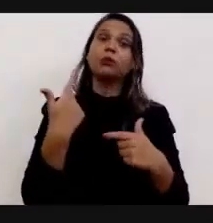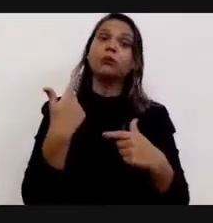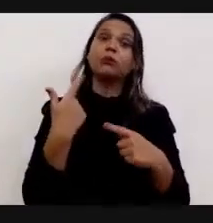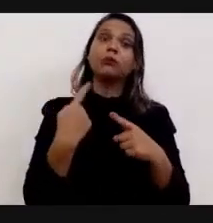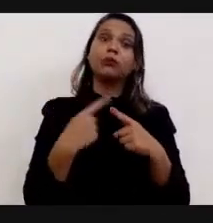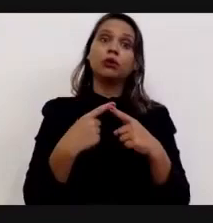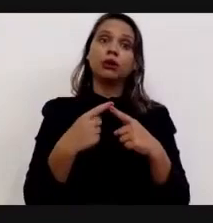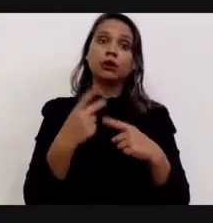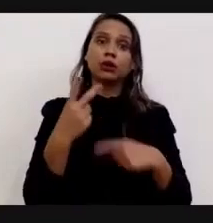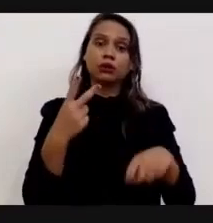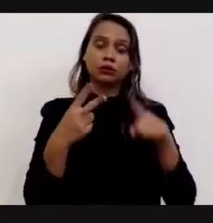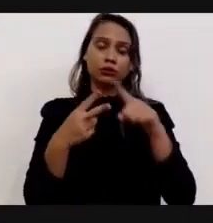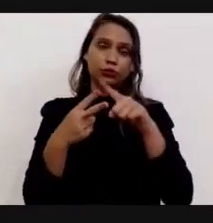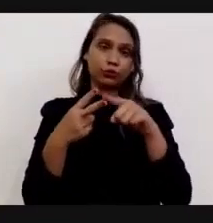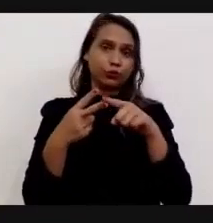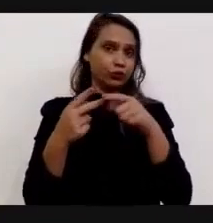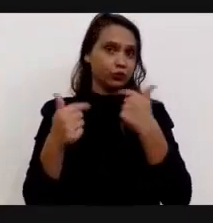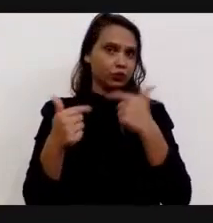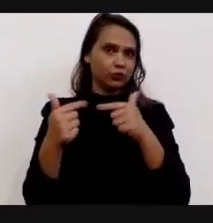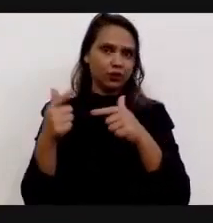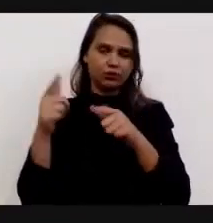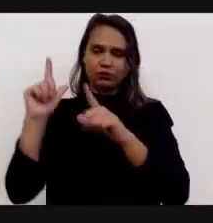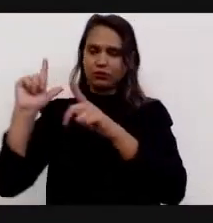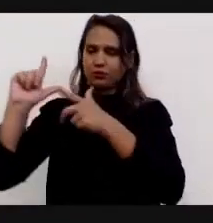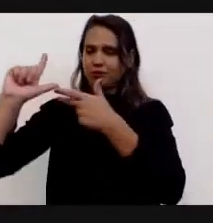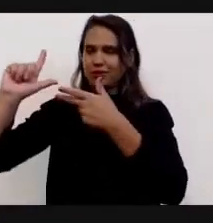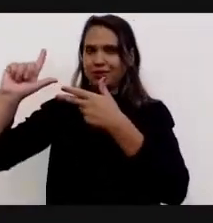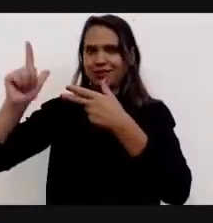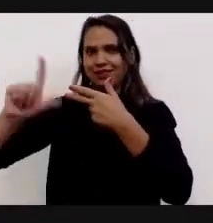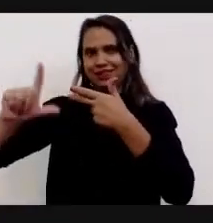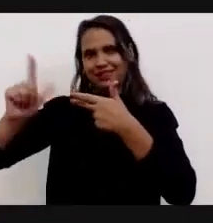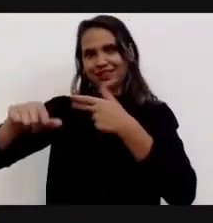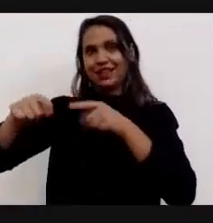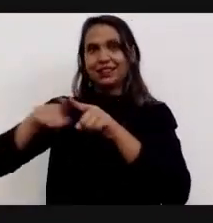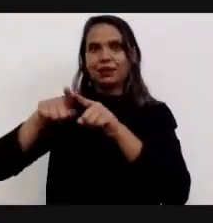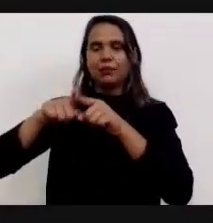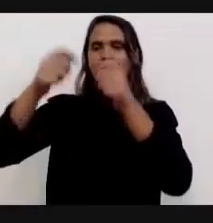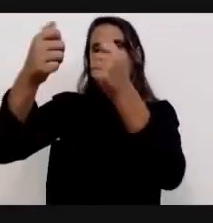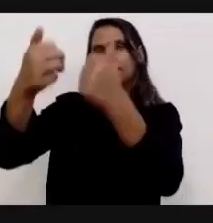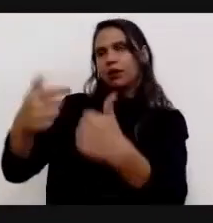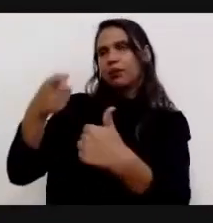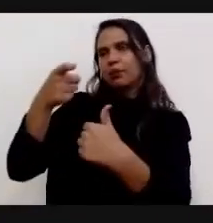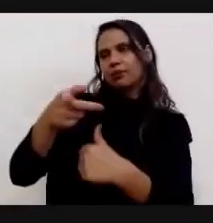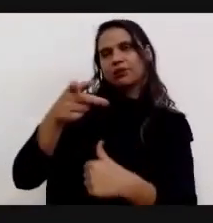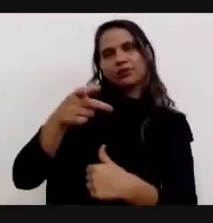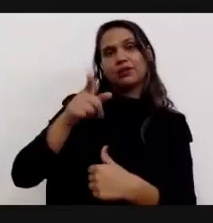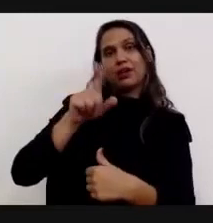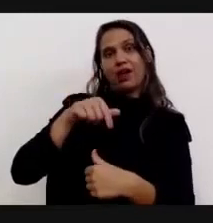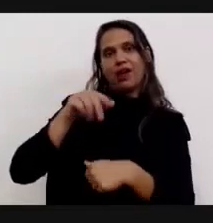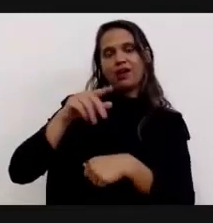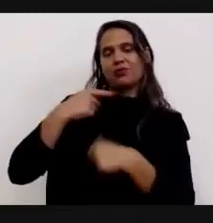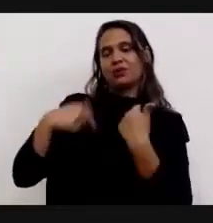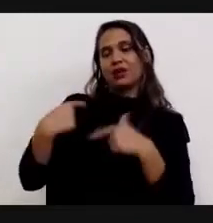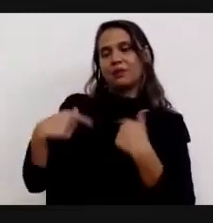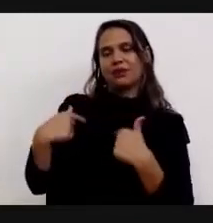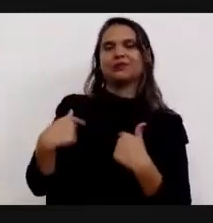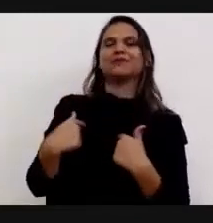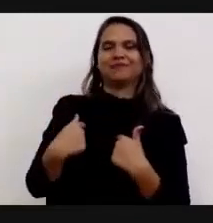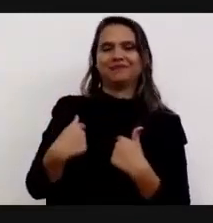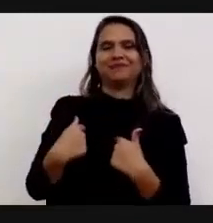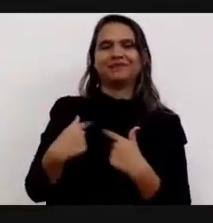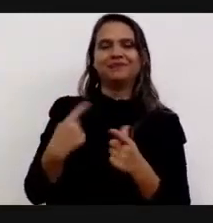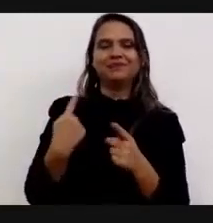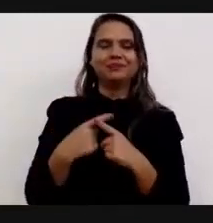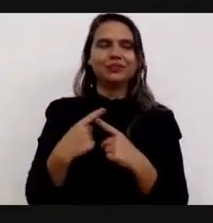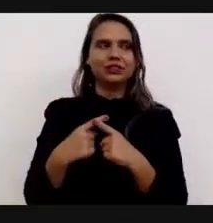precisa dois trabalhos, né? O trabalho de legislar e o trabalho de explicar para a pessoa que é o trabalho dela. Porque